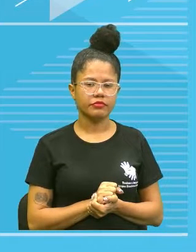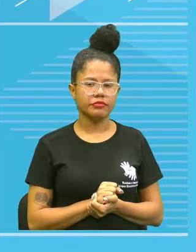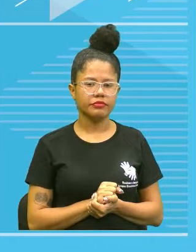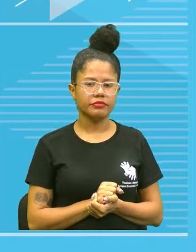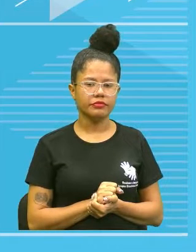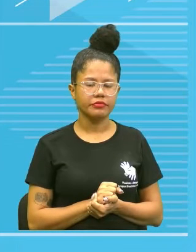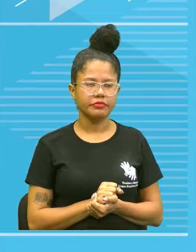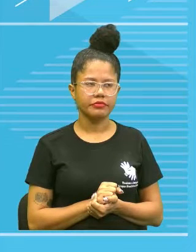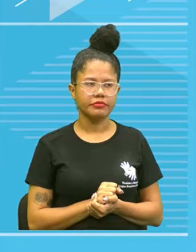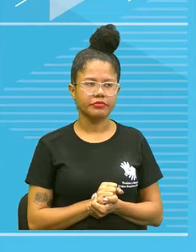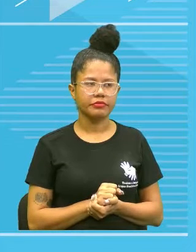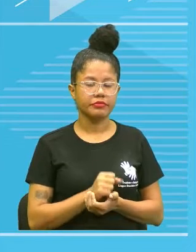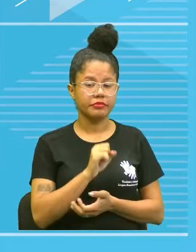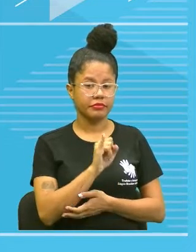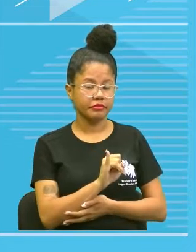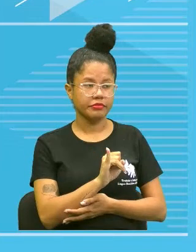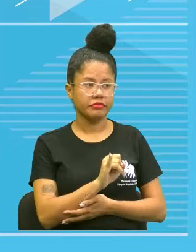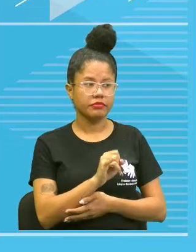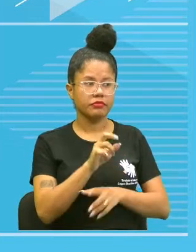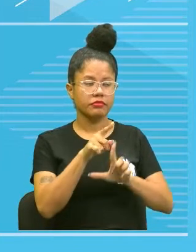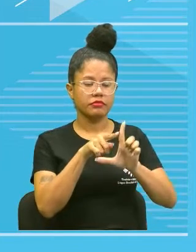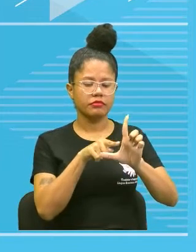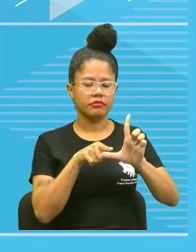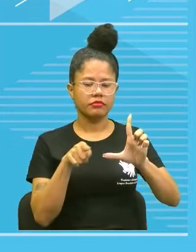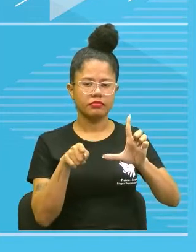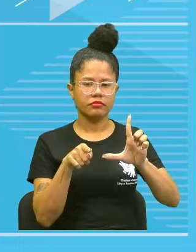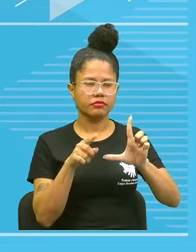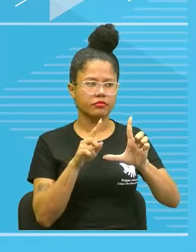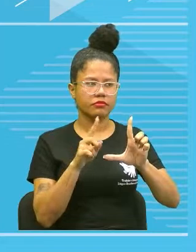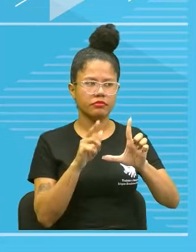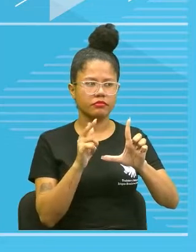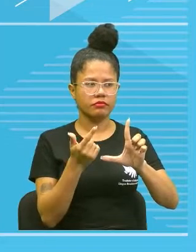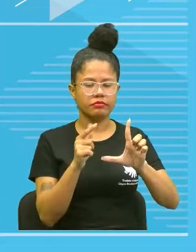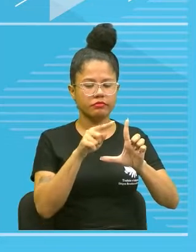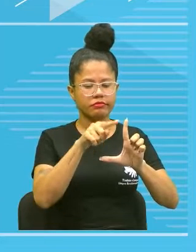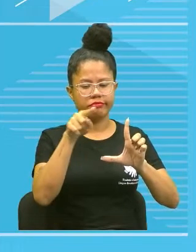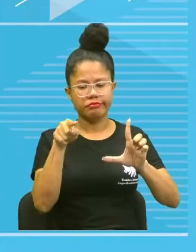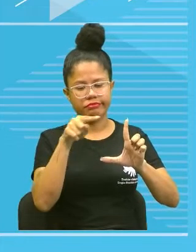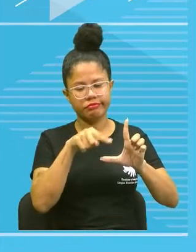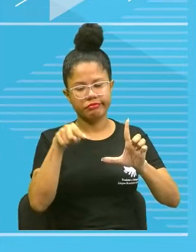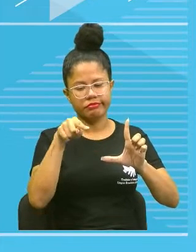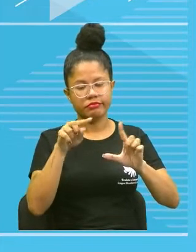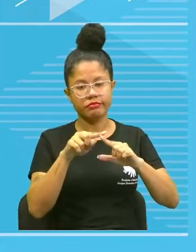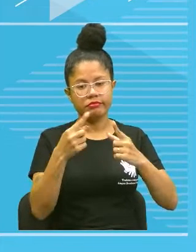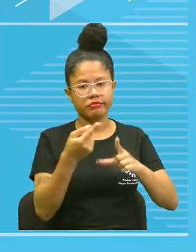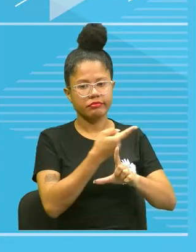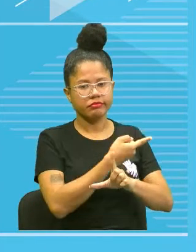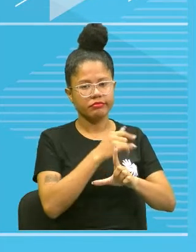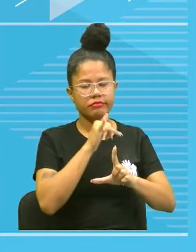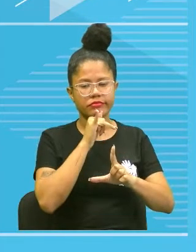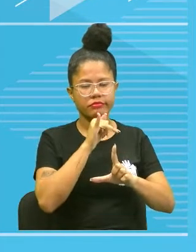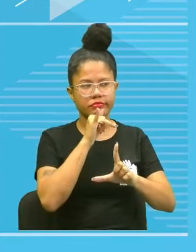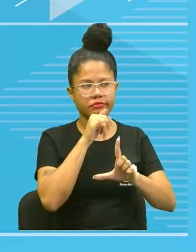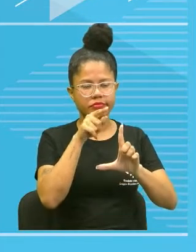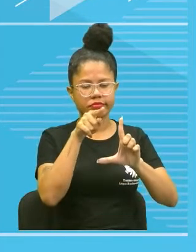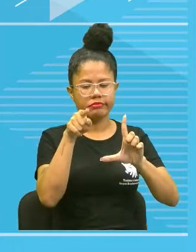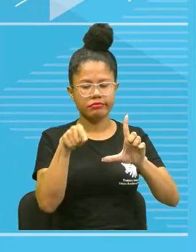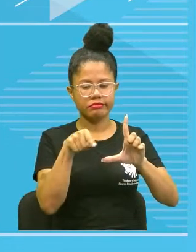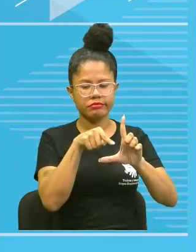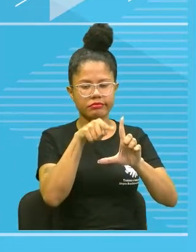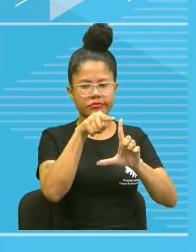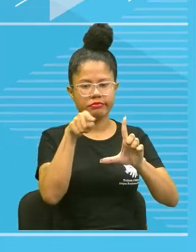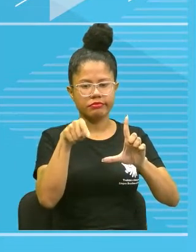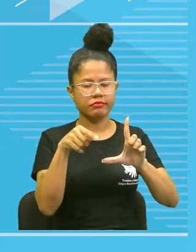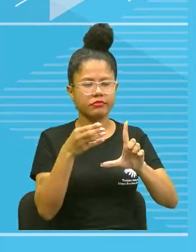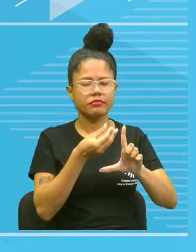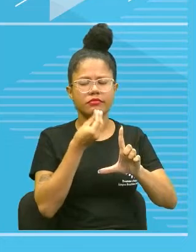Tá. Se o gráfico não for uma curvilínea, né? Se for um gráfico quadrado, um gráfico retinho, como é que